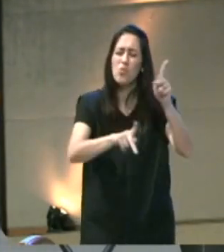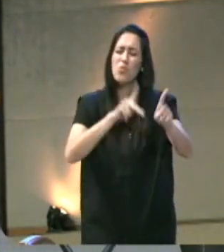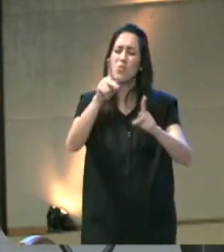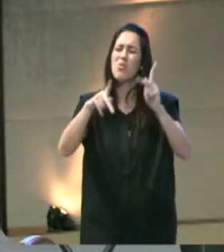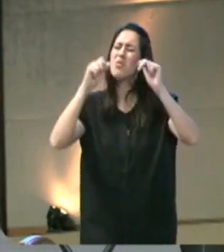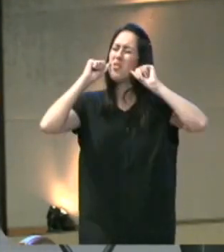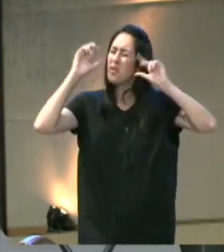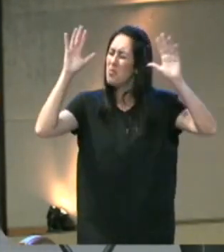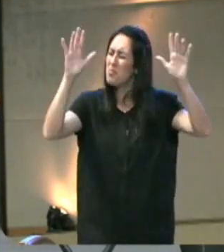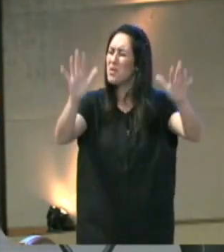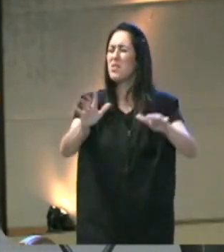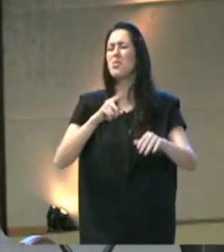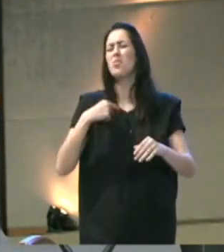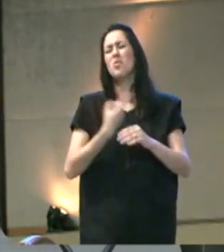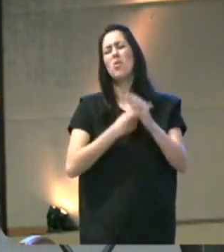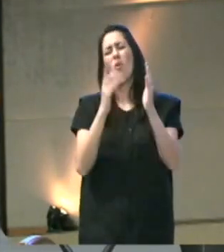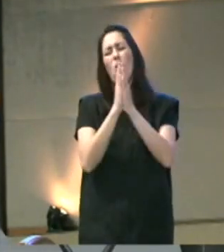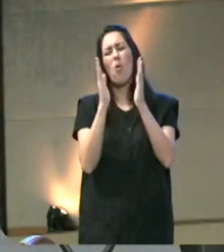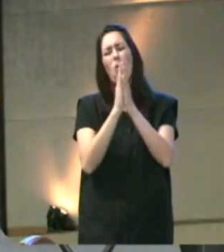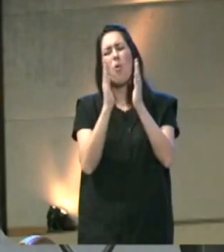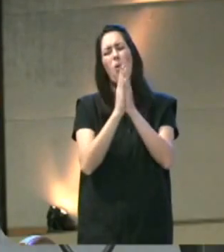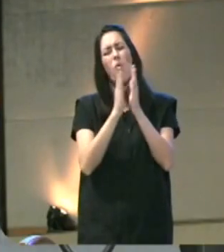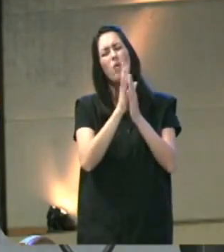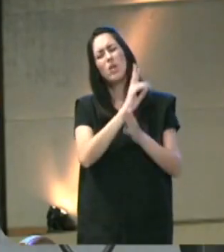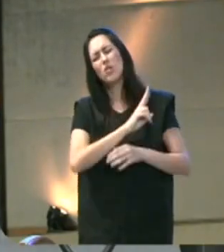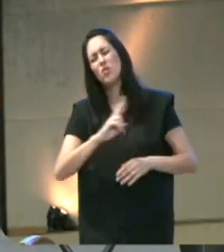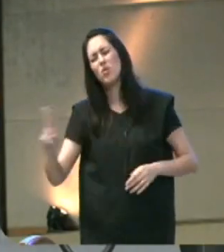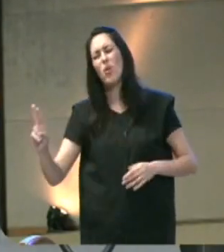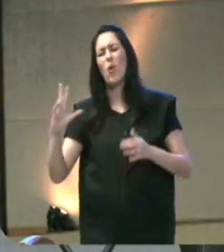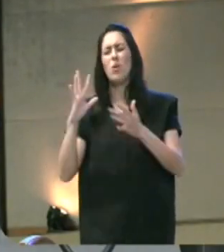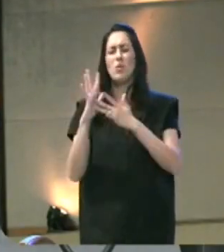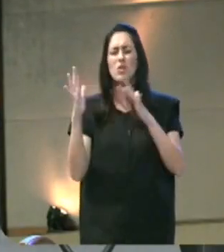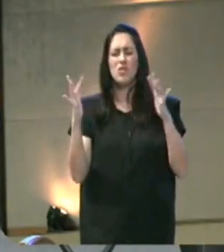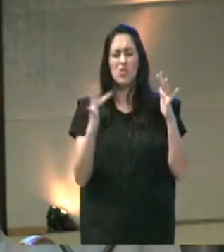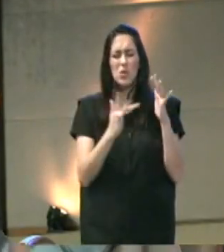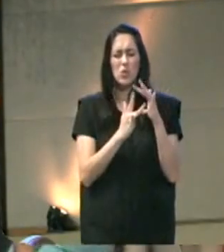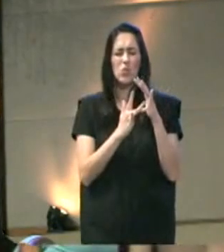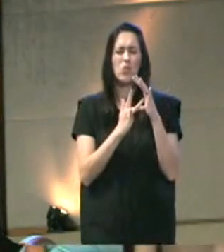abençoa. É aquilo que oramos no precioso nome de Jesus.